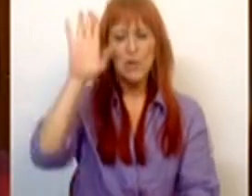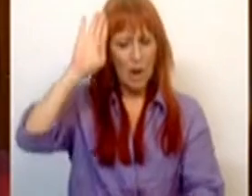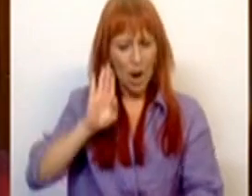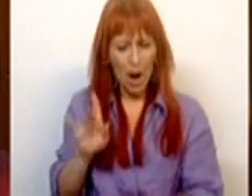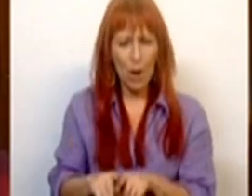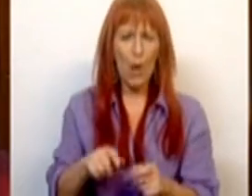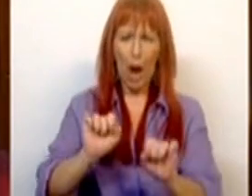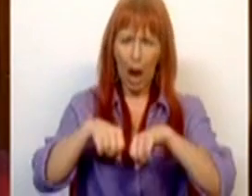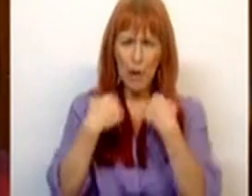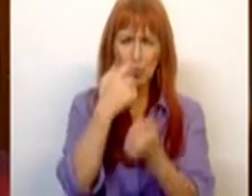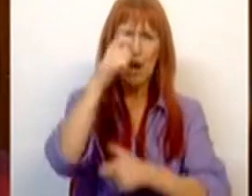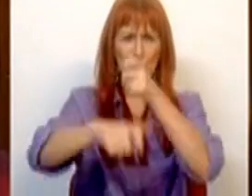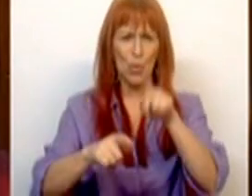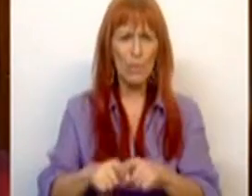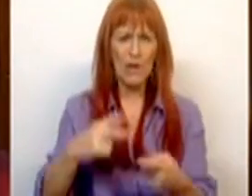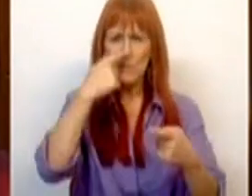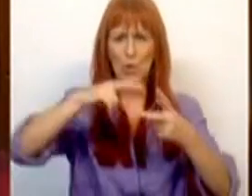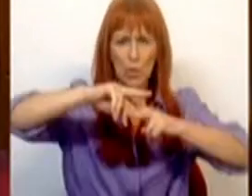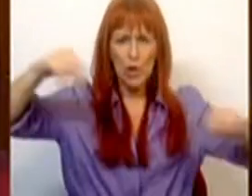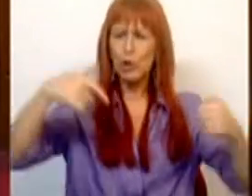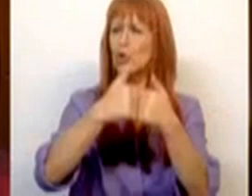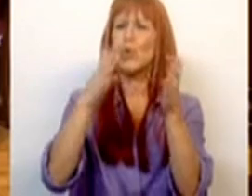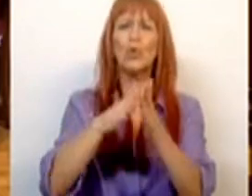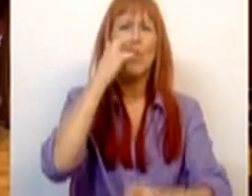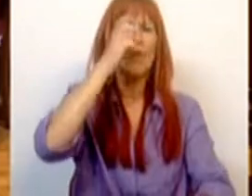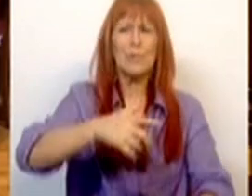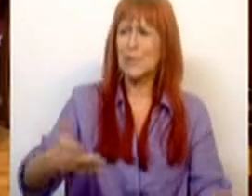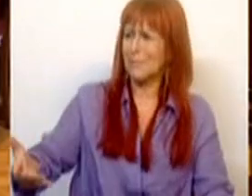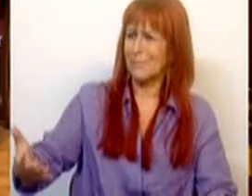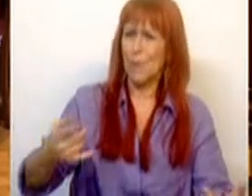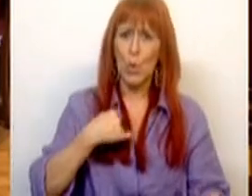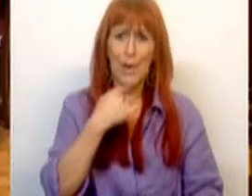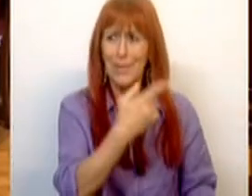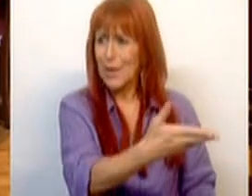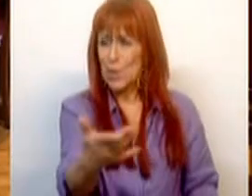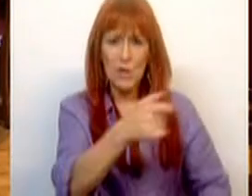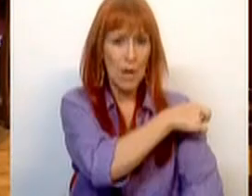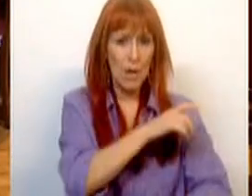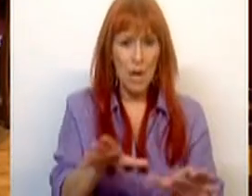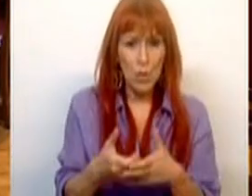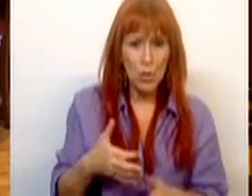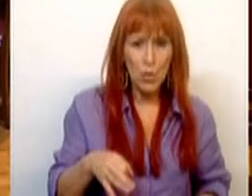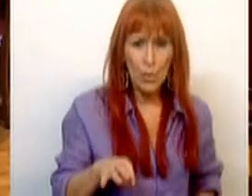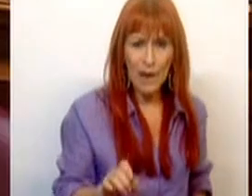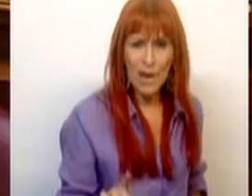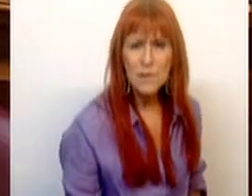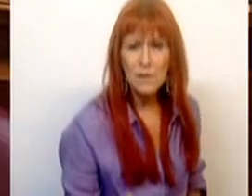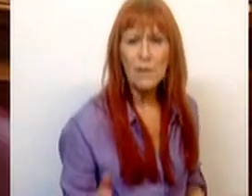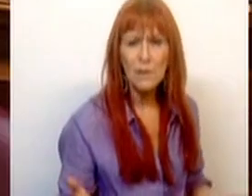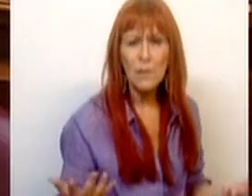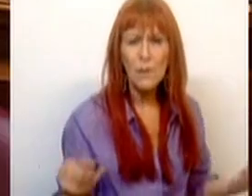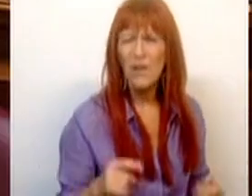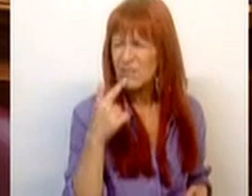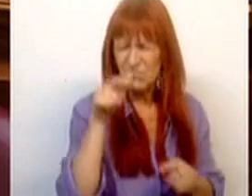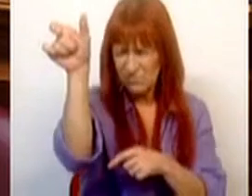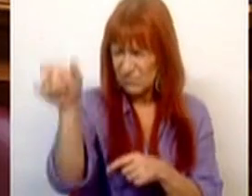à sociedade civil, aos autarcas, a toda a gente. Por isso o que eu vos quero dizer, e em nome da bancada do Partido Socialista, é que não lhe fica